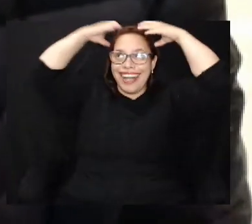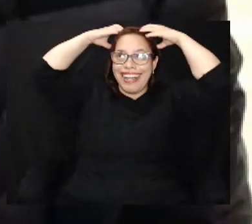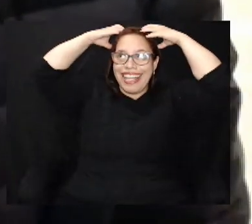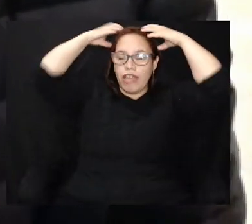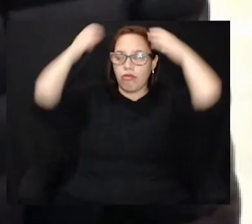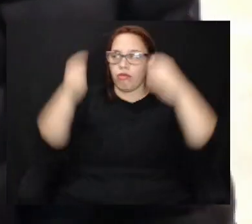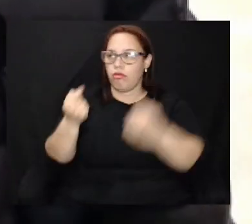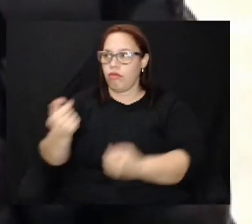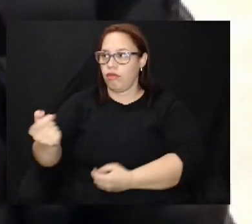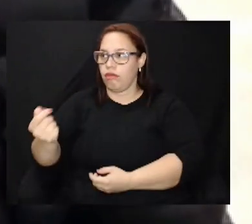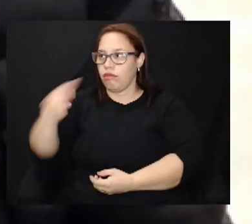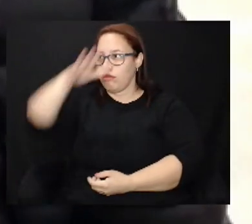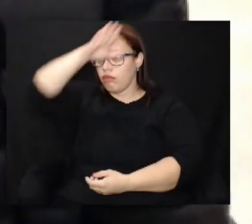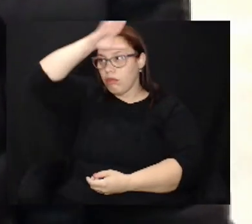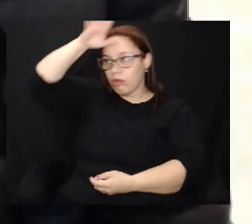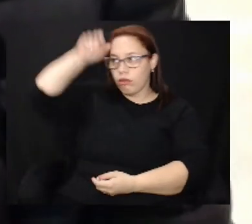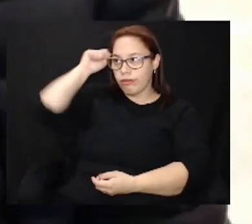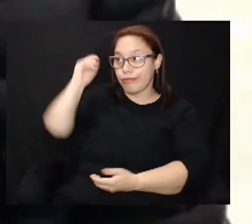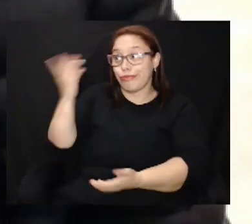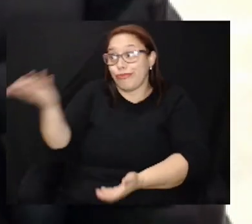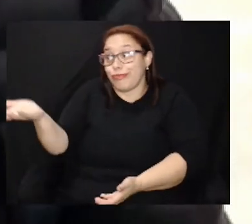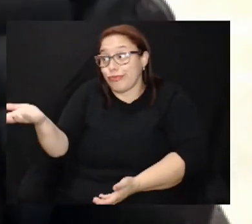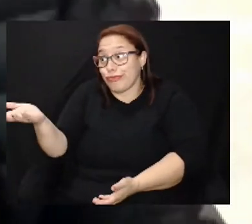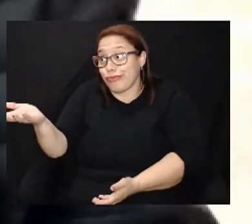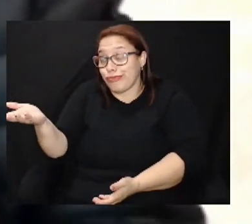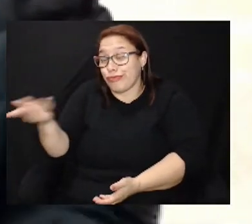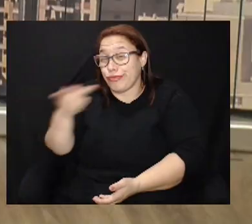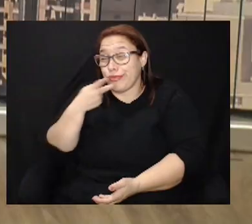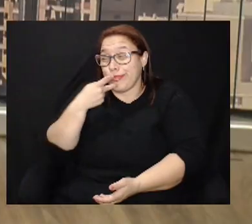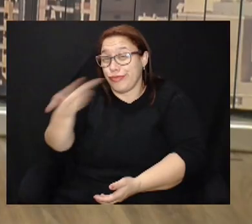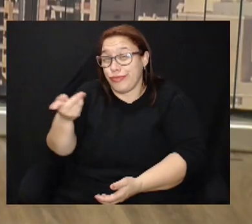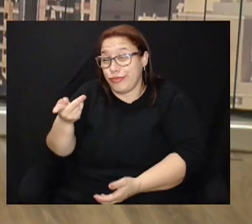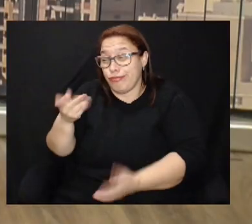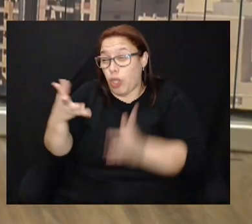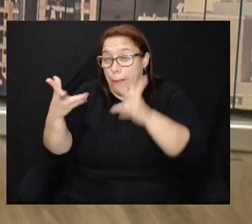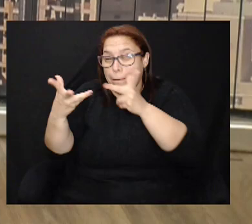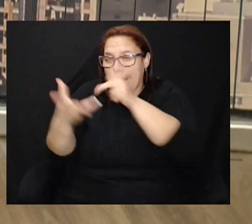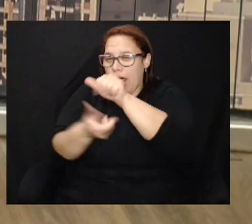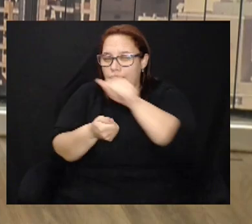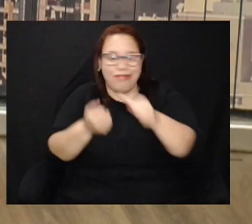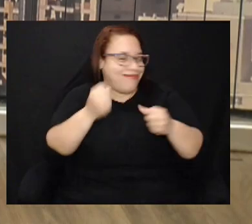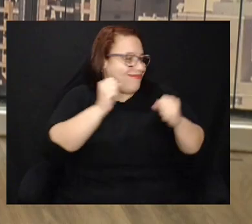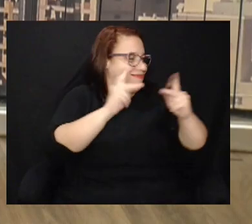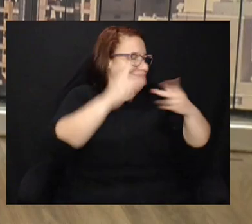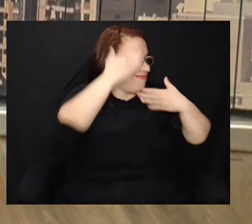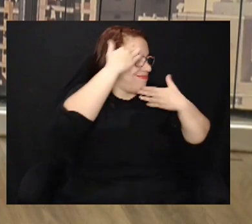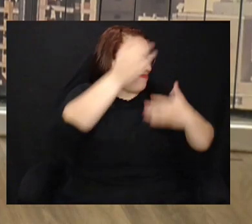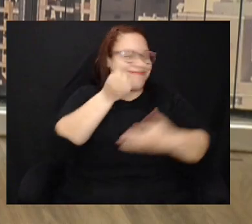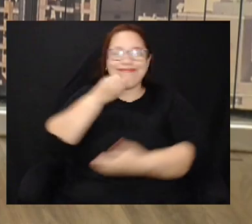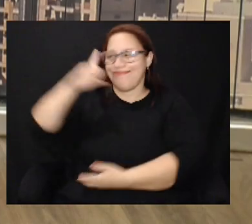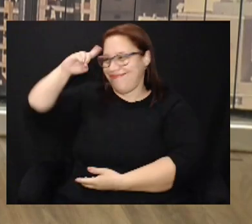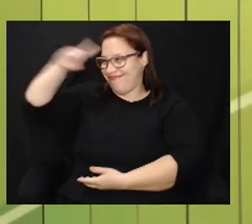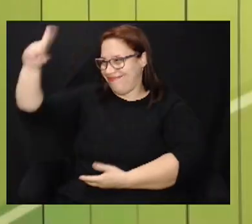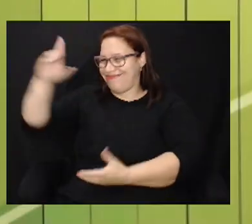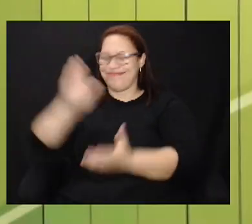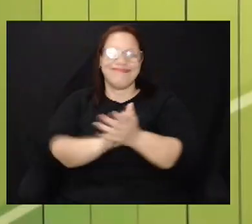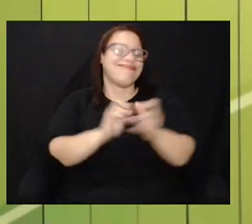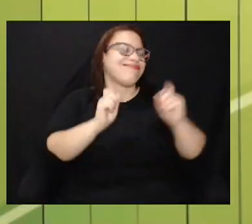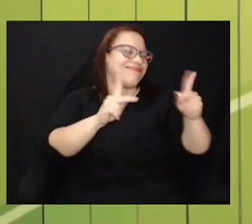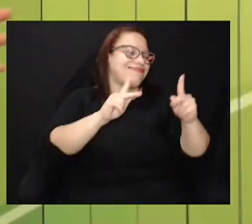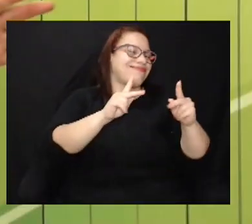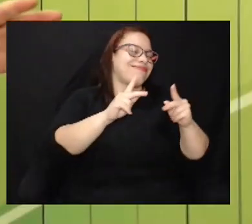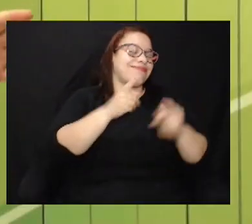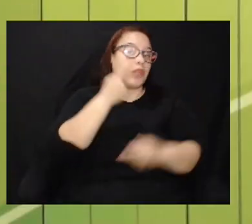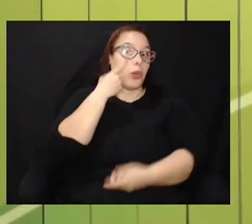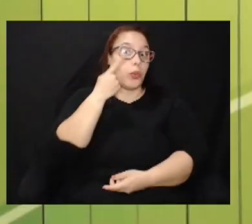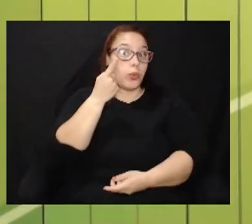a Amazônia, o paraíso do mundo. Tá obrigado, certo. Bom dia. Tá certo, bom dia. Olha só,